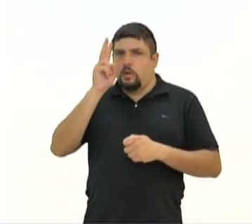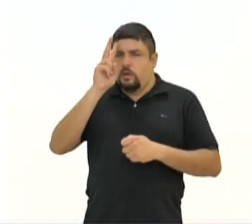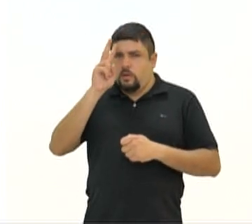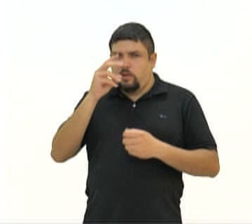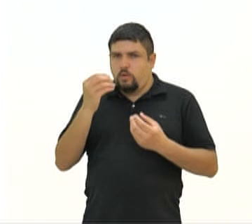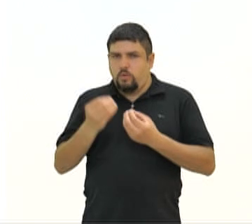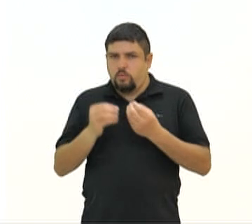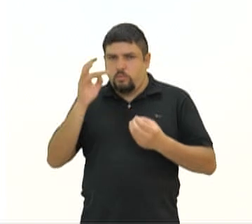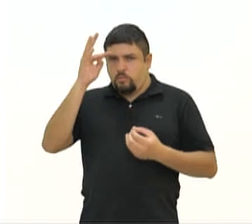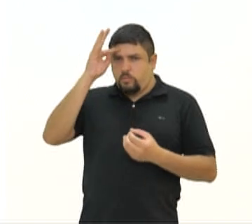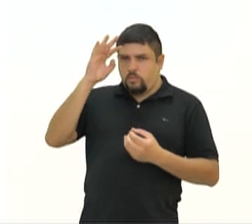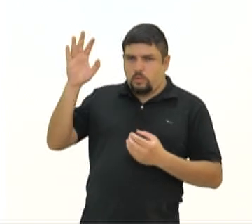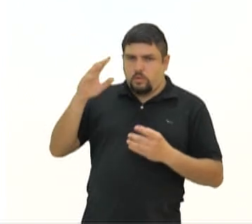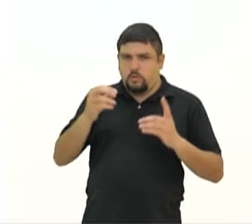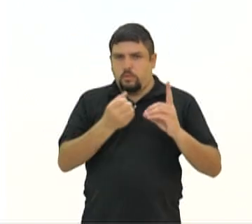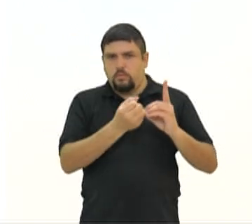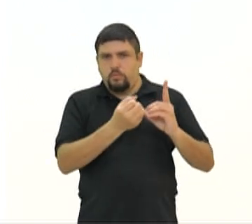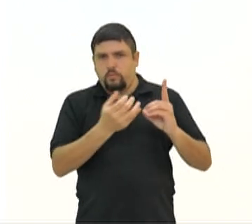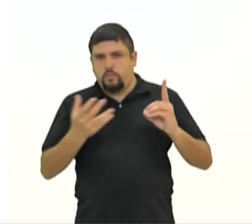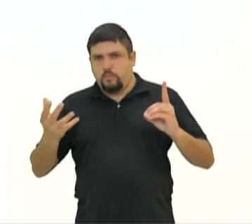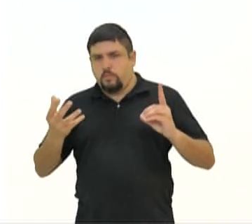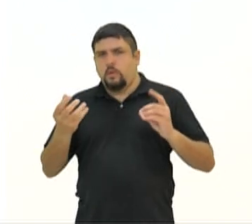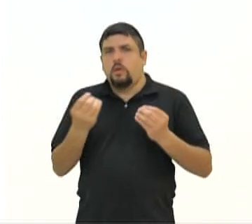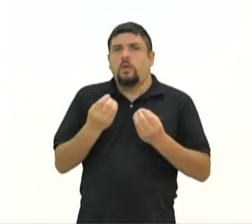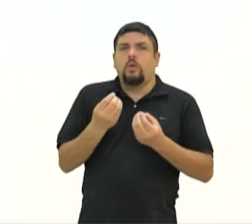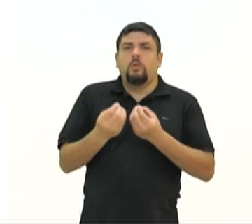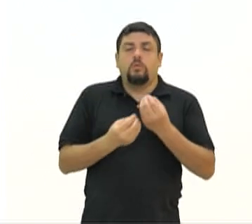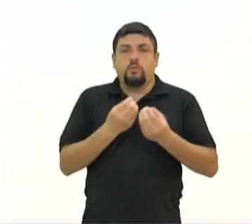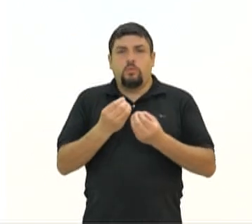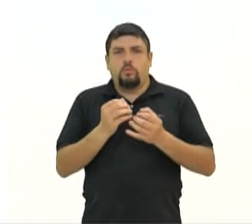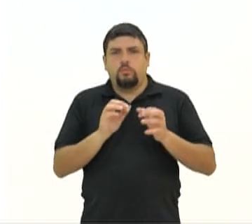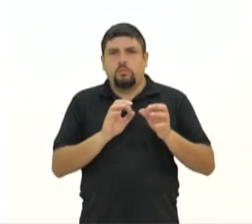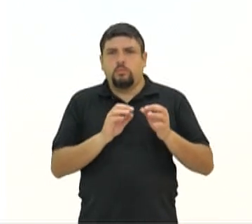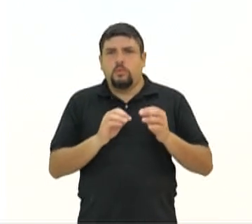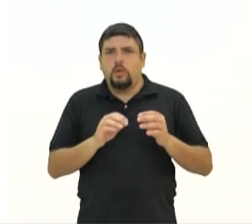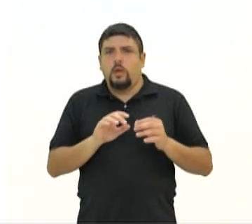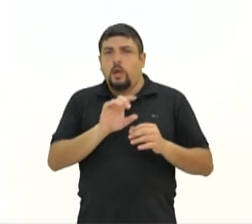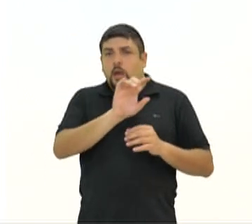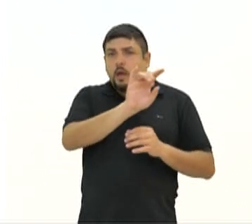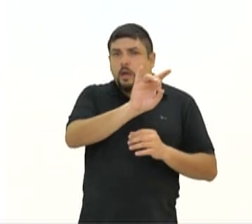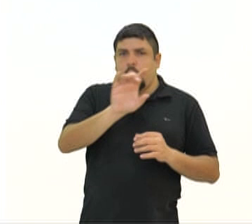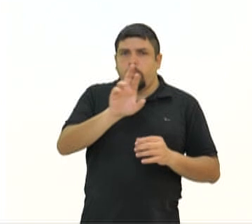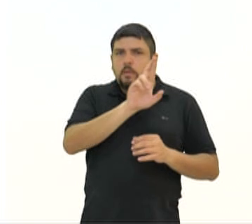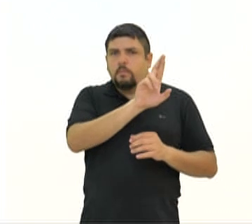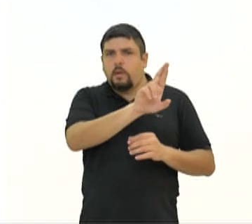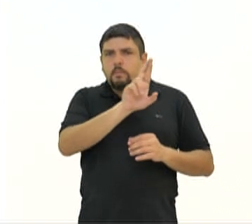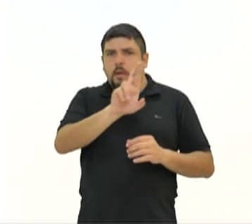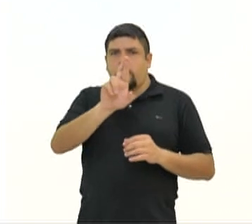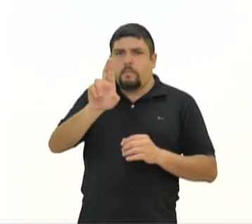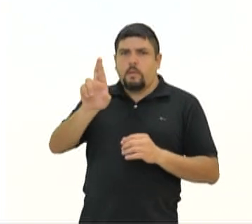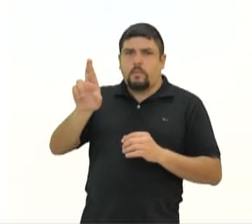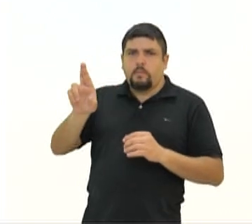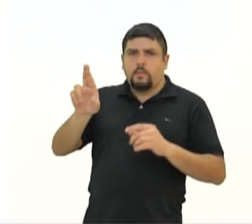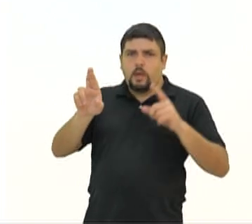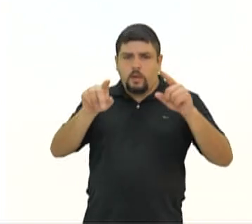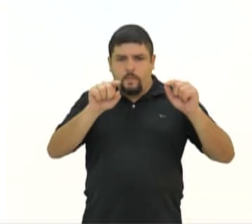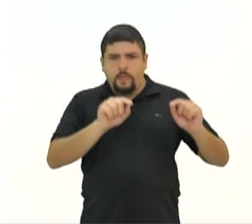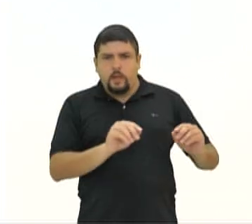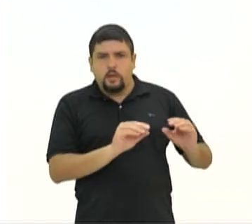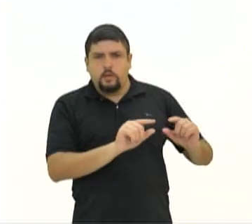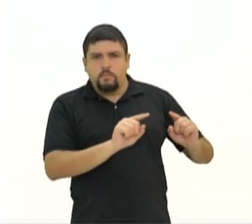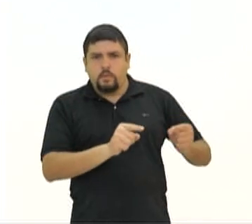teorema da decomposição? Nós temos que relacionar cada uma das raízes na parte